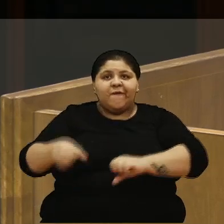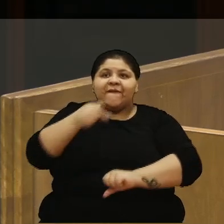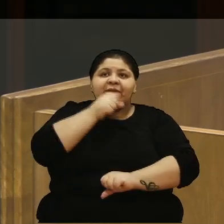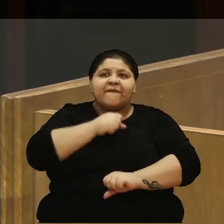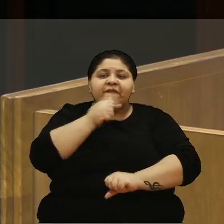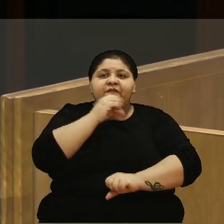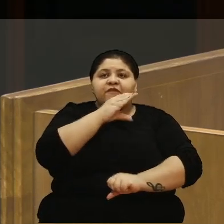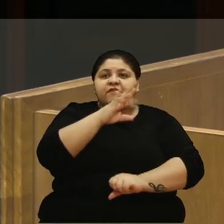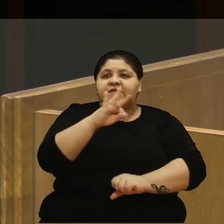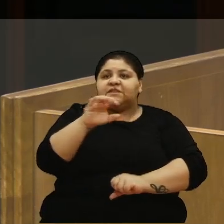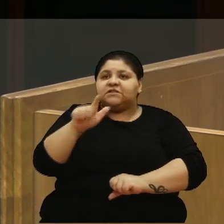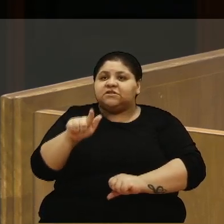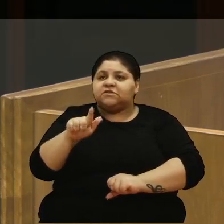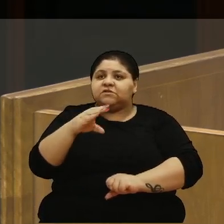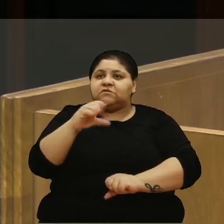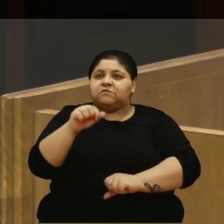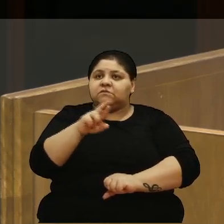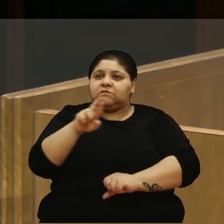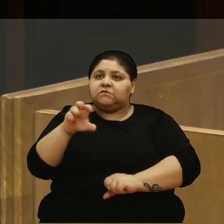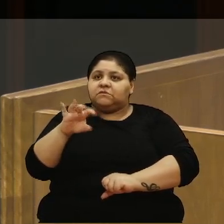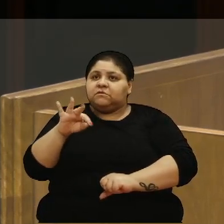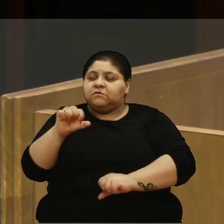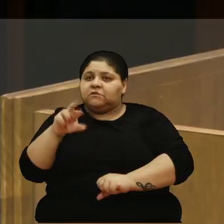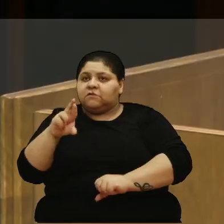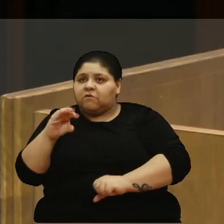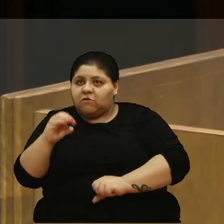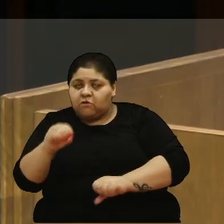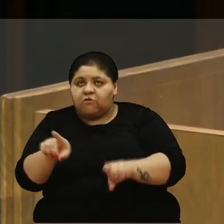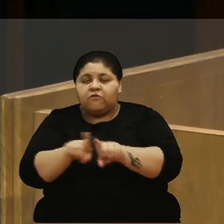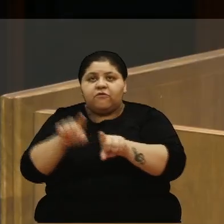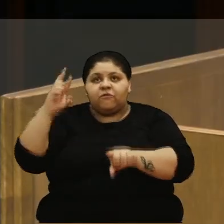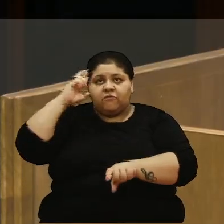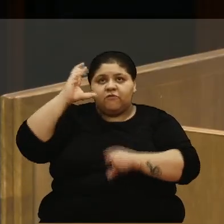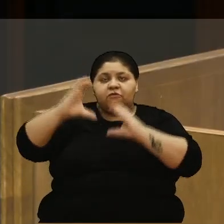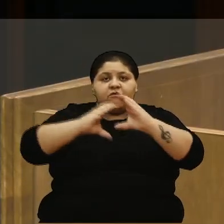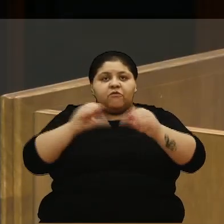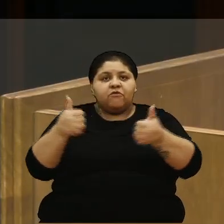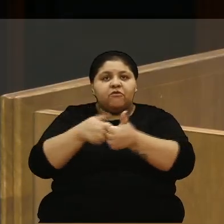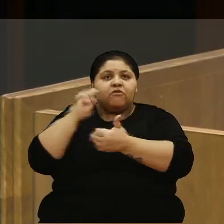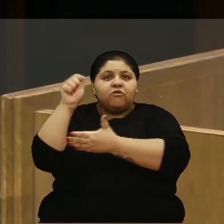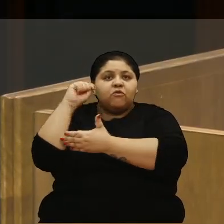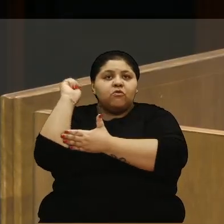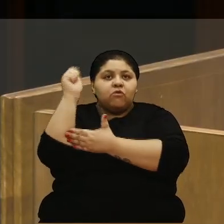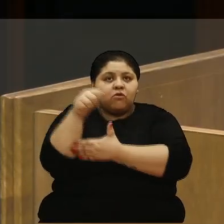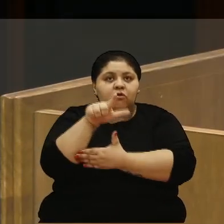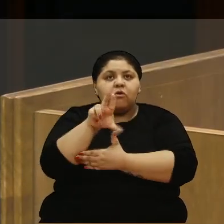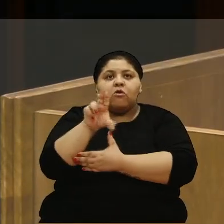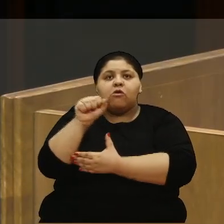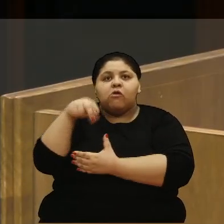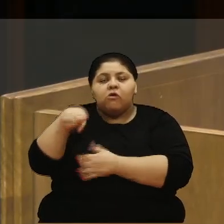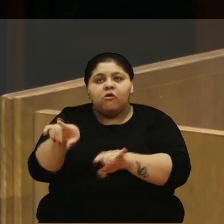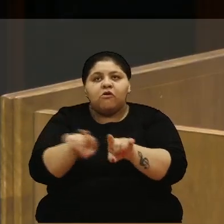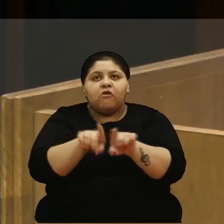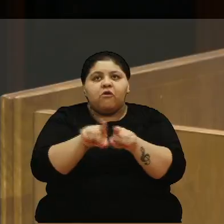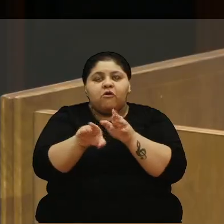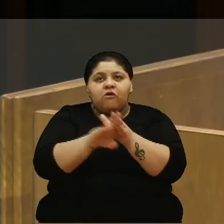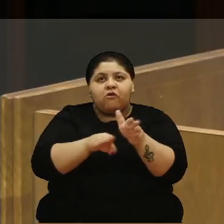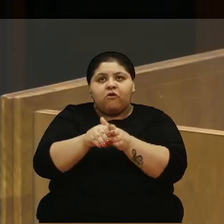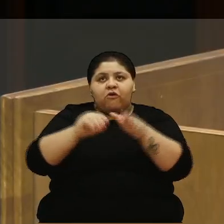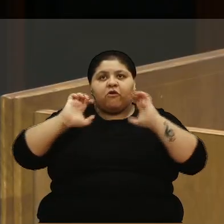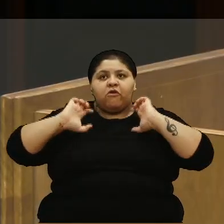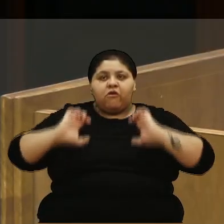Os Carreteiros, atuo como diretora de comunicação junto ao peão Luan Brito e também sou conselheira de ética